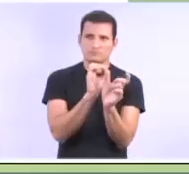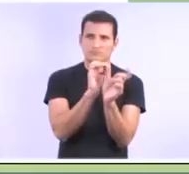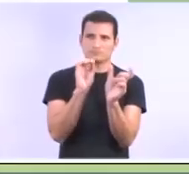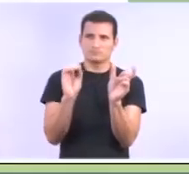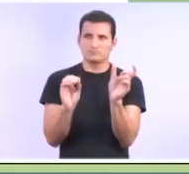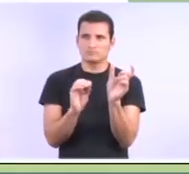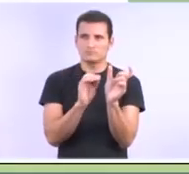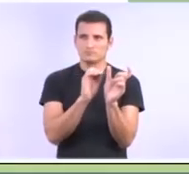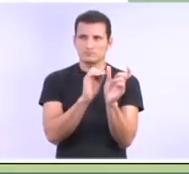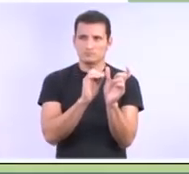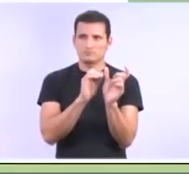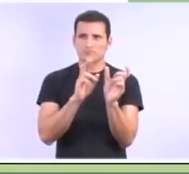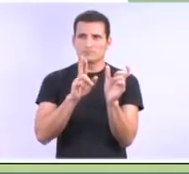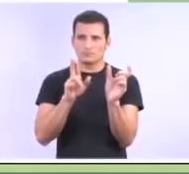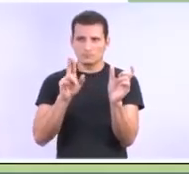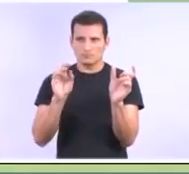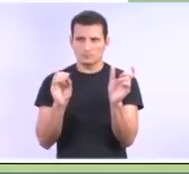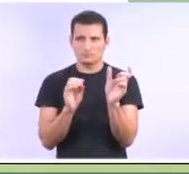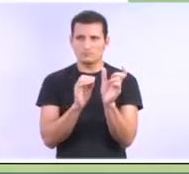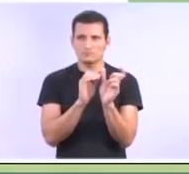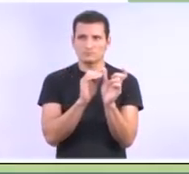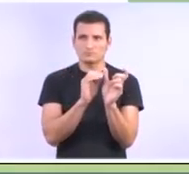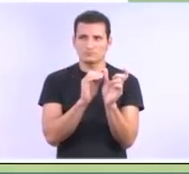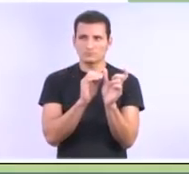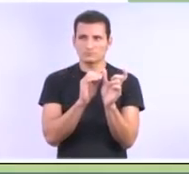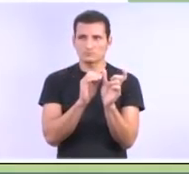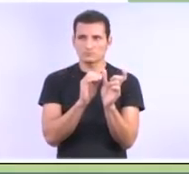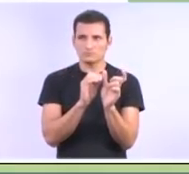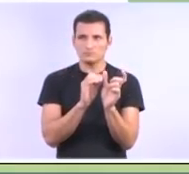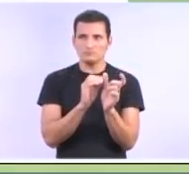atributo nome.